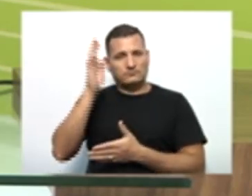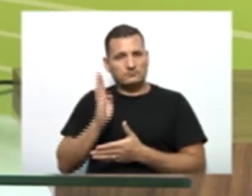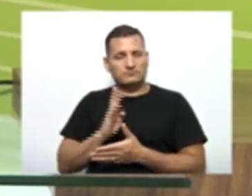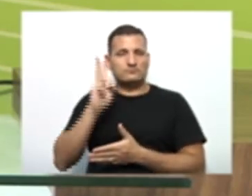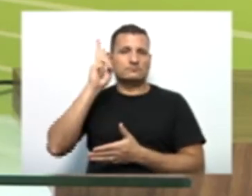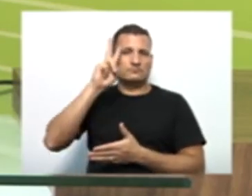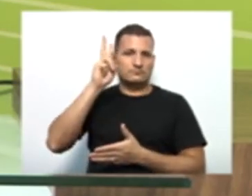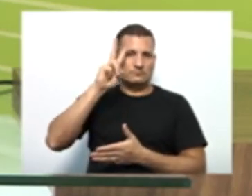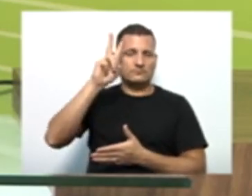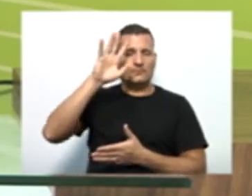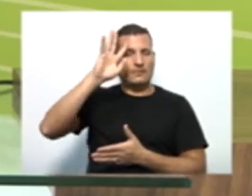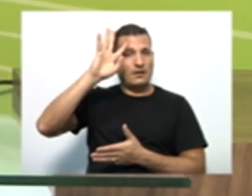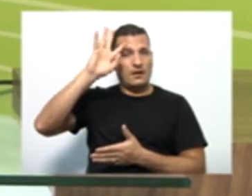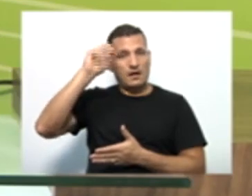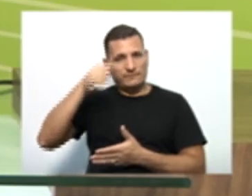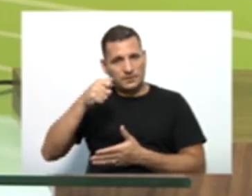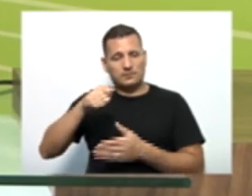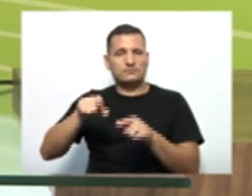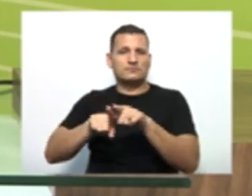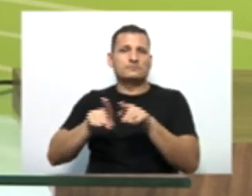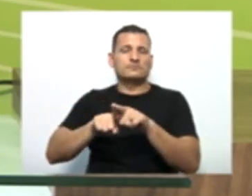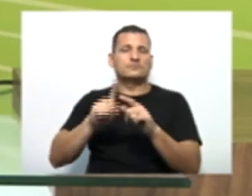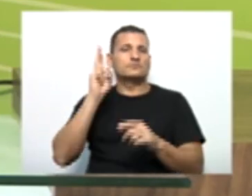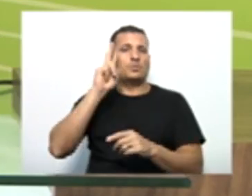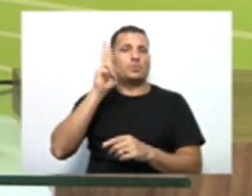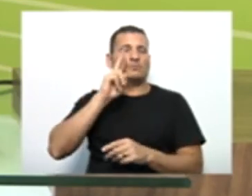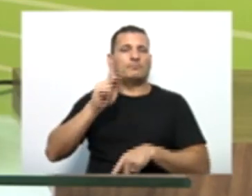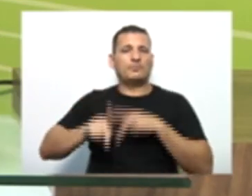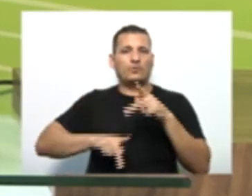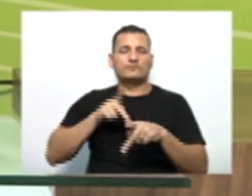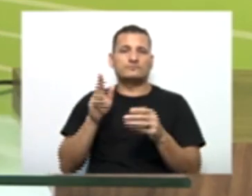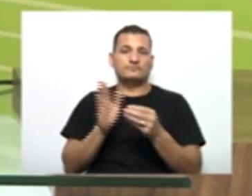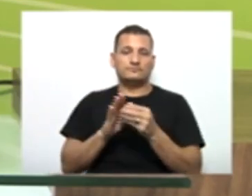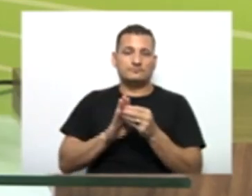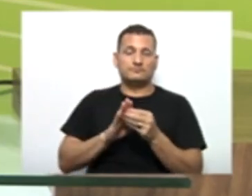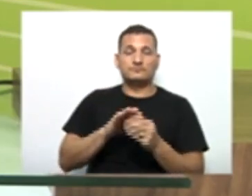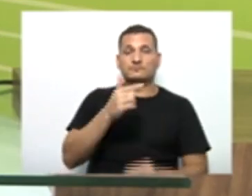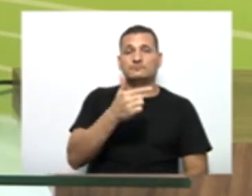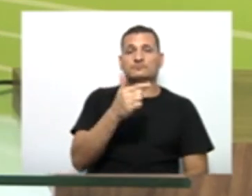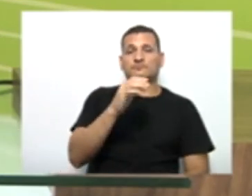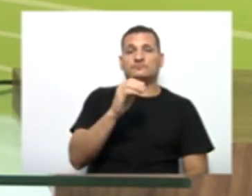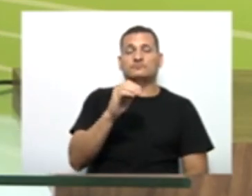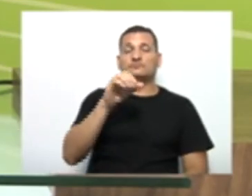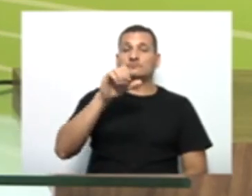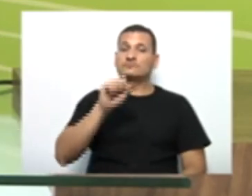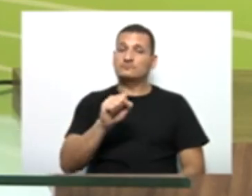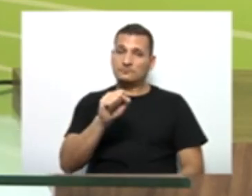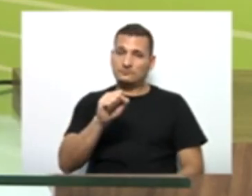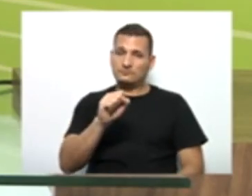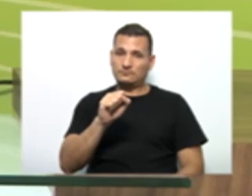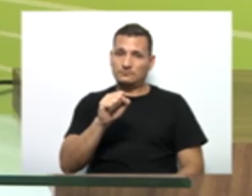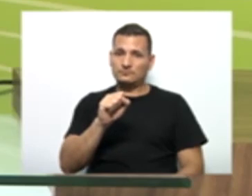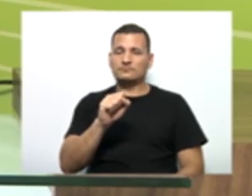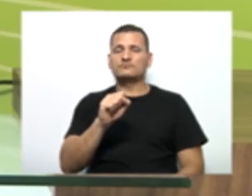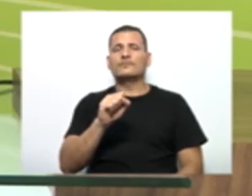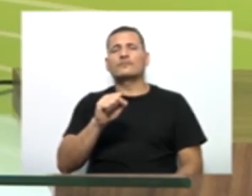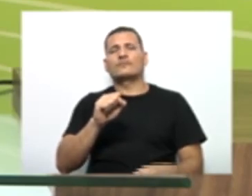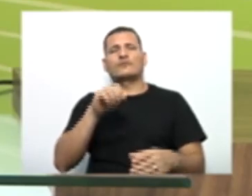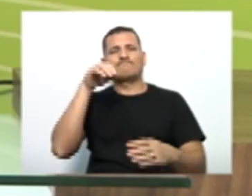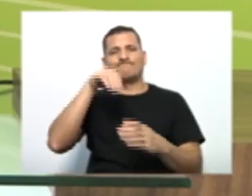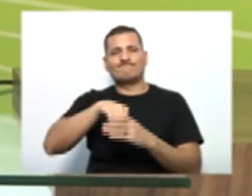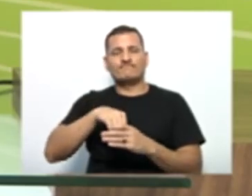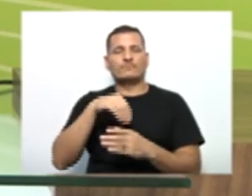também aproveitar o espaço para parabenizar umas atividades bem bacanas que vocês realizaram com o dicionário de